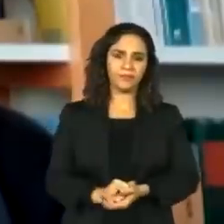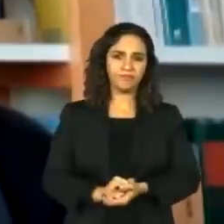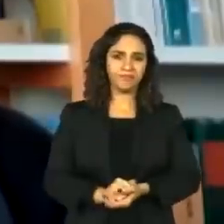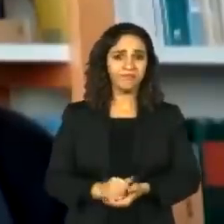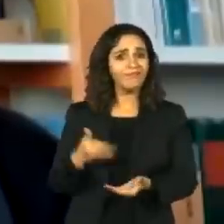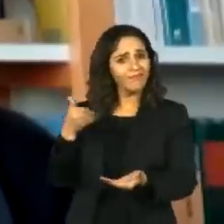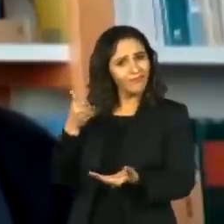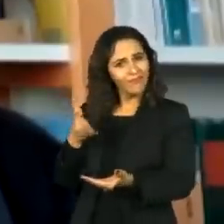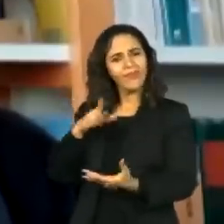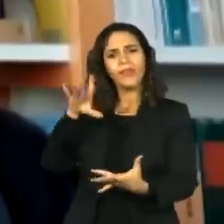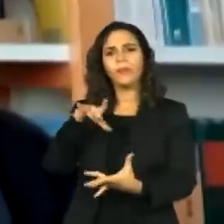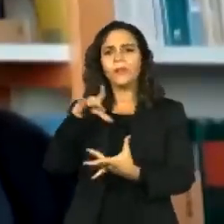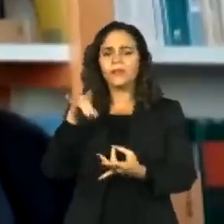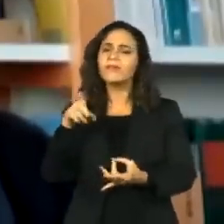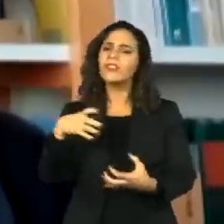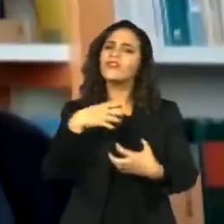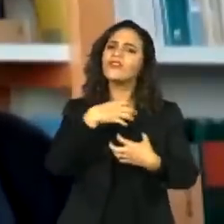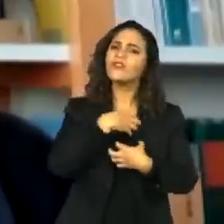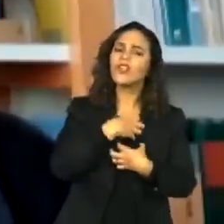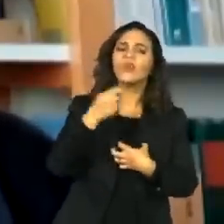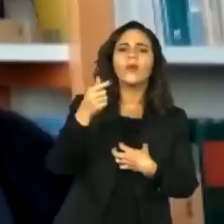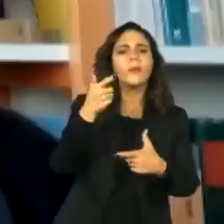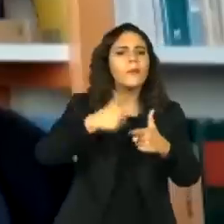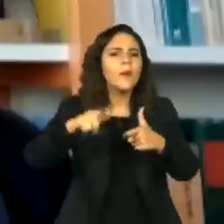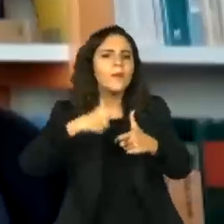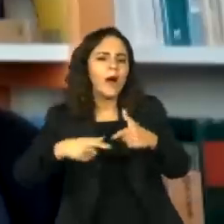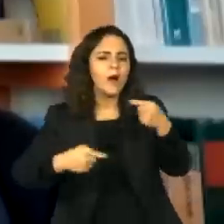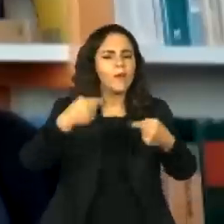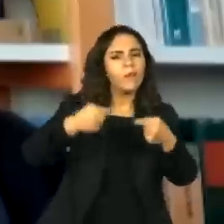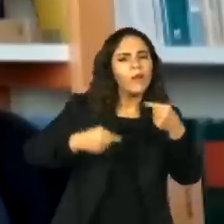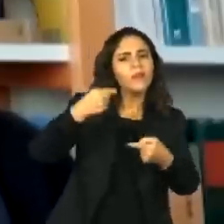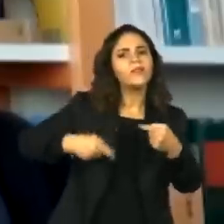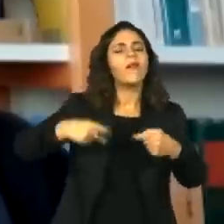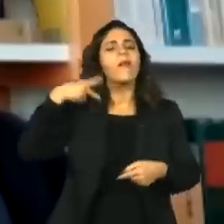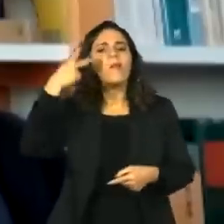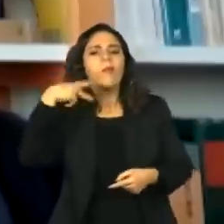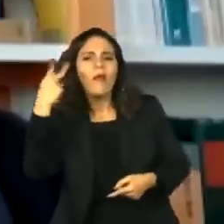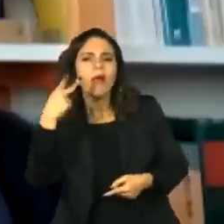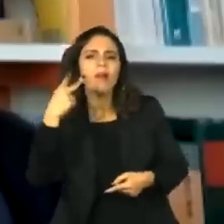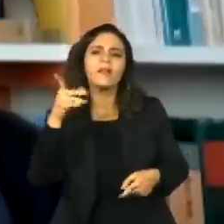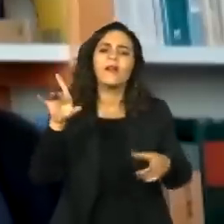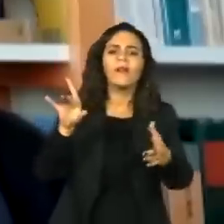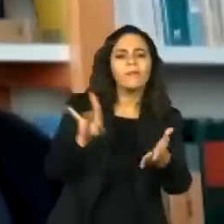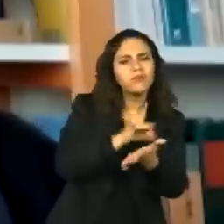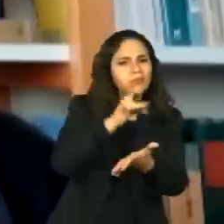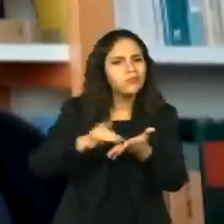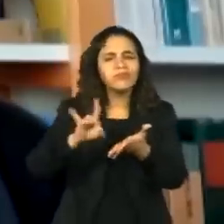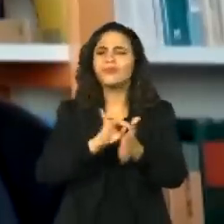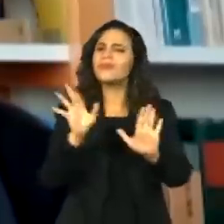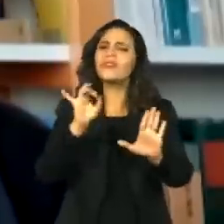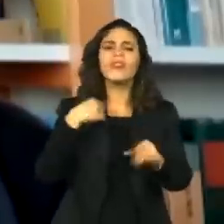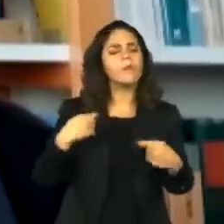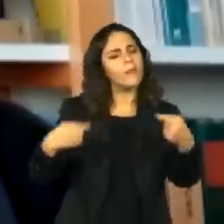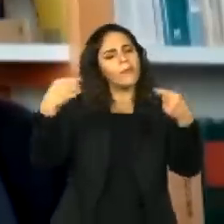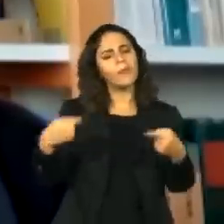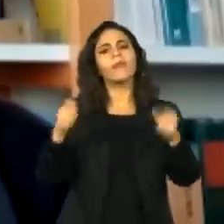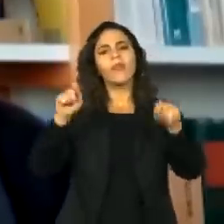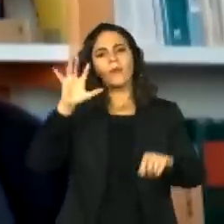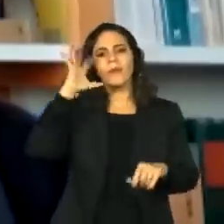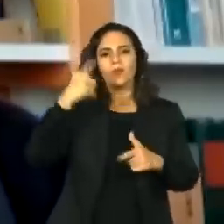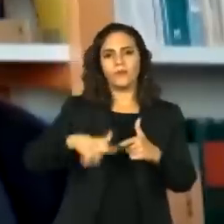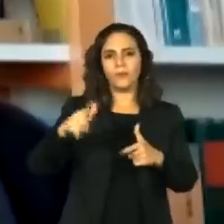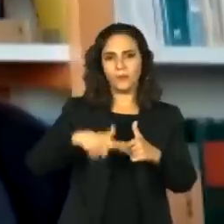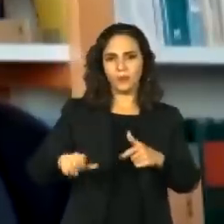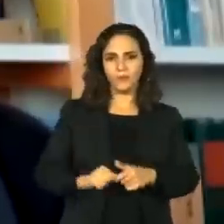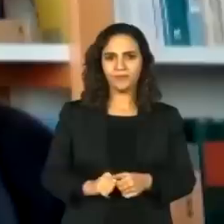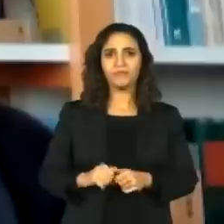uma forma pacífica de resolução de conflitos políticos. Parte da ideia de que não há inimigo na política, adversário. Talvez tenha havido um erro